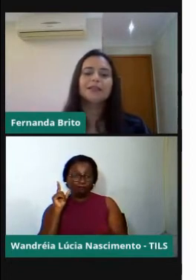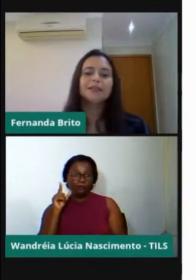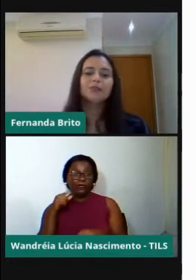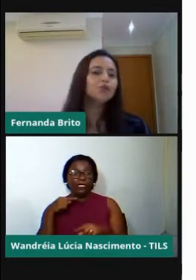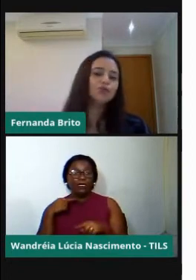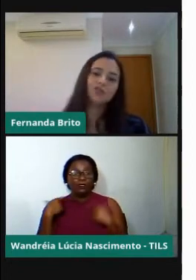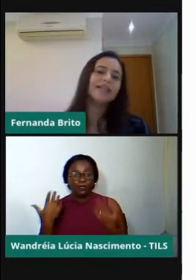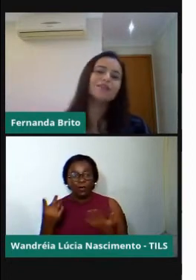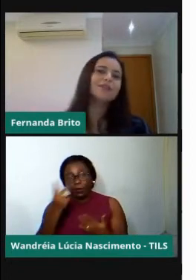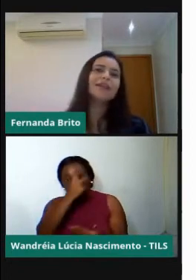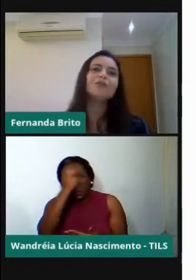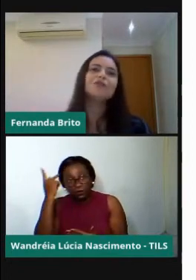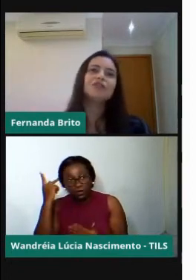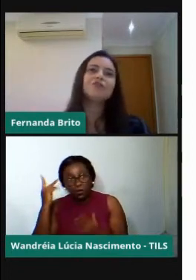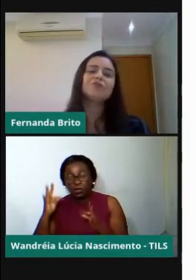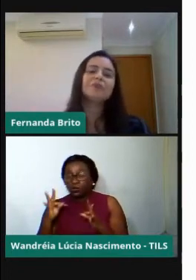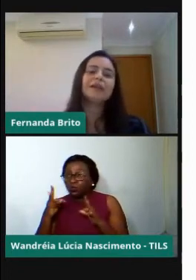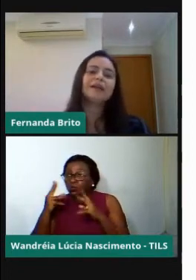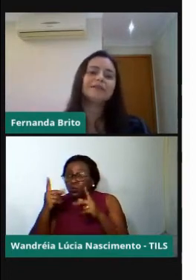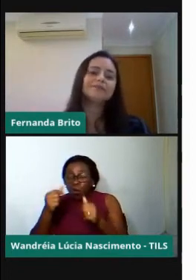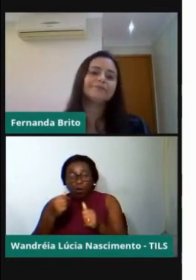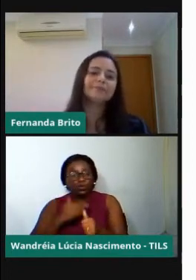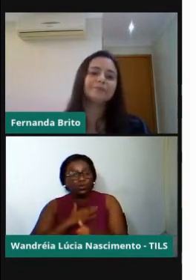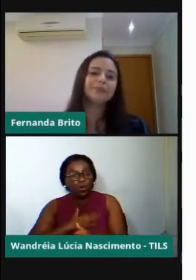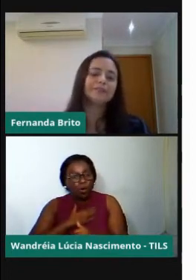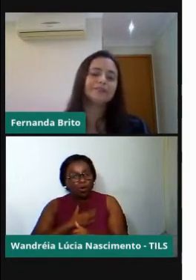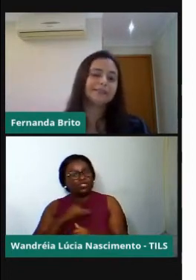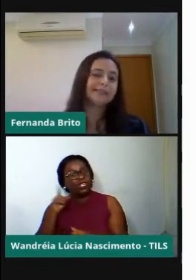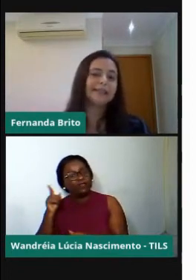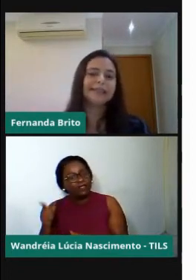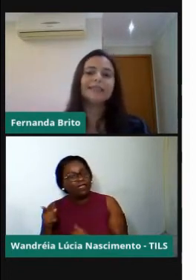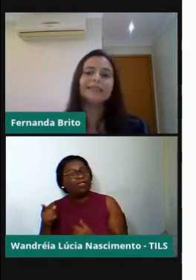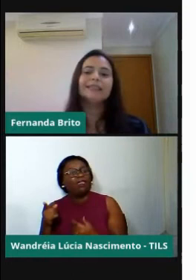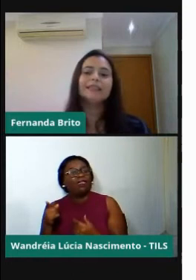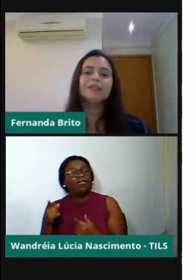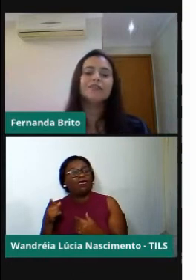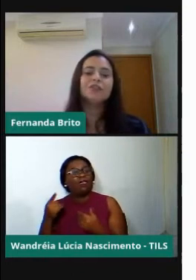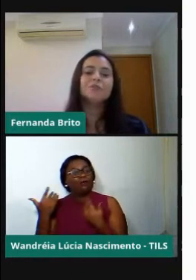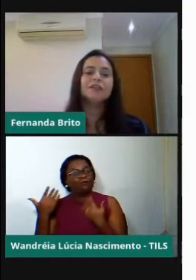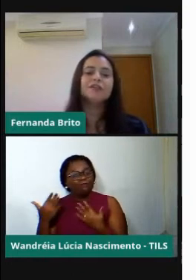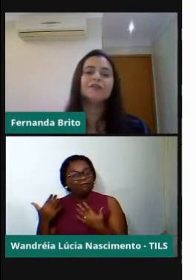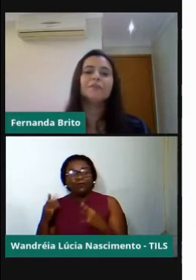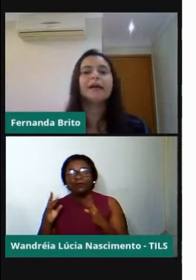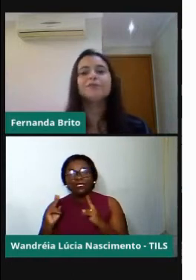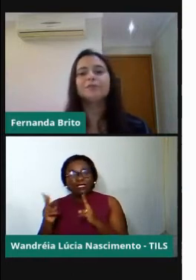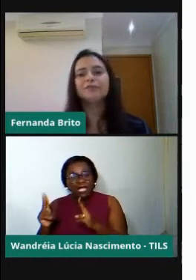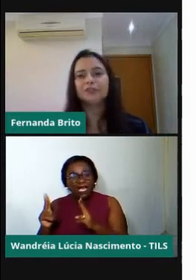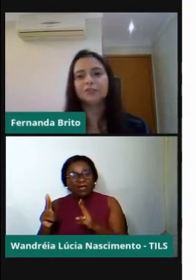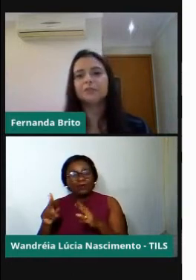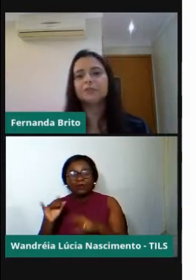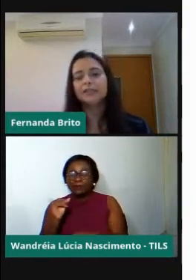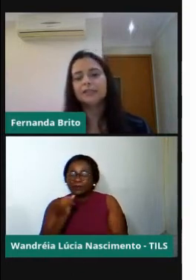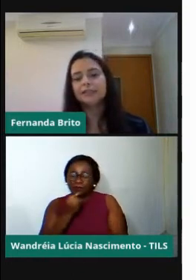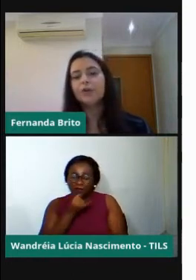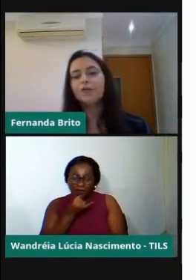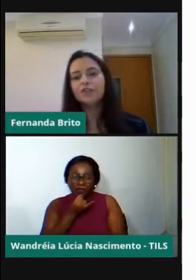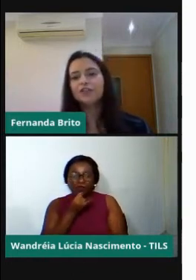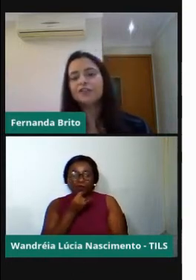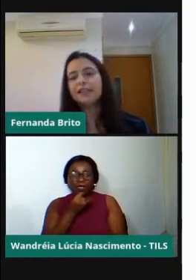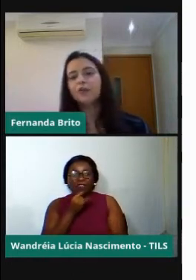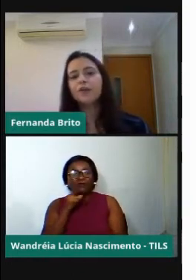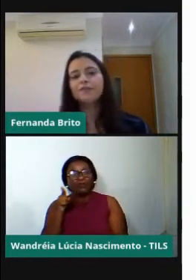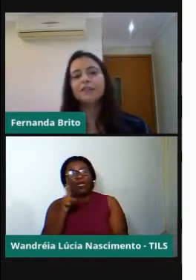que todos, né, só tem elogios para poder fazer a ele, né, e infelizmente ele foi mais uma vítima